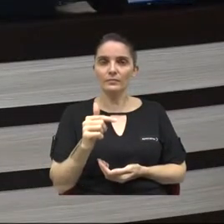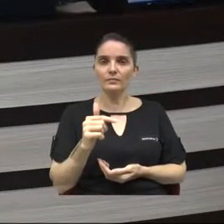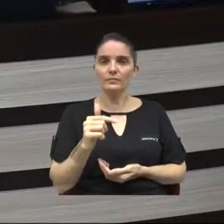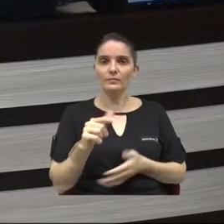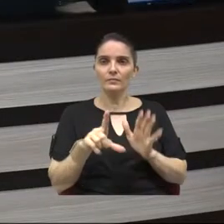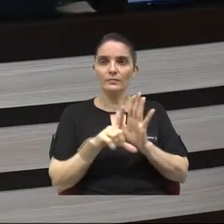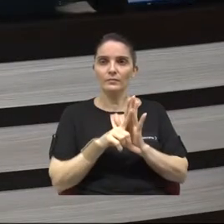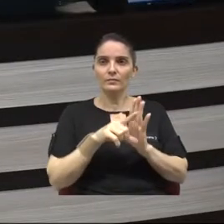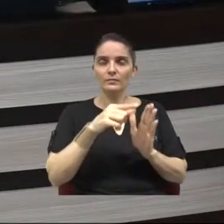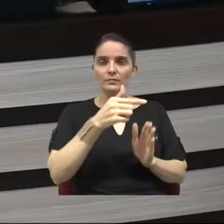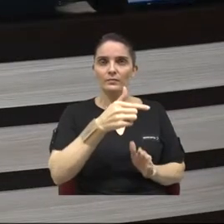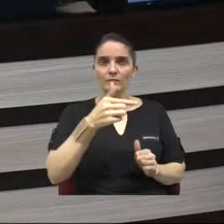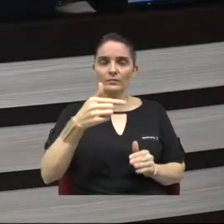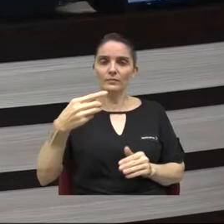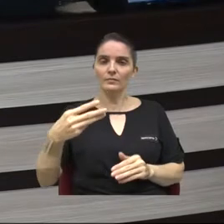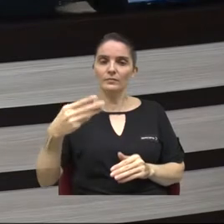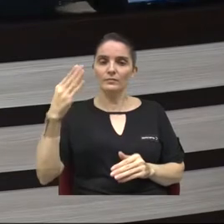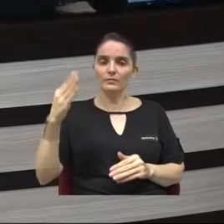lei